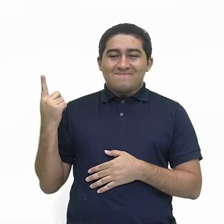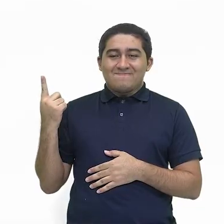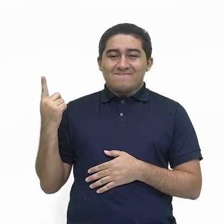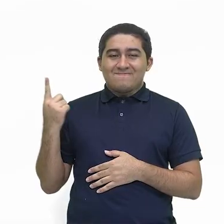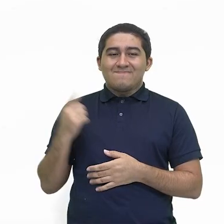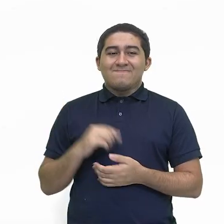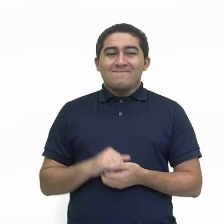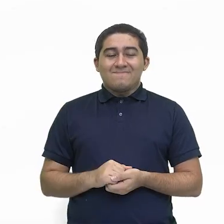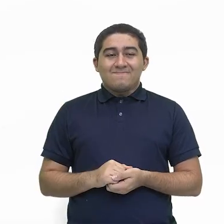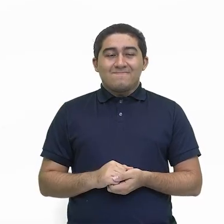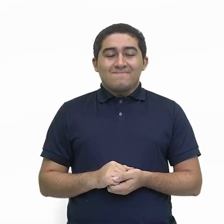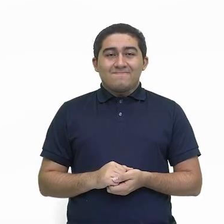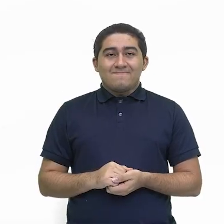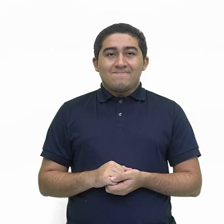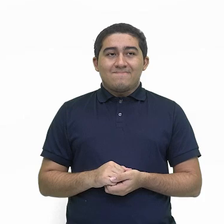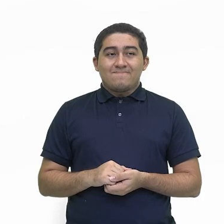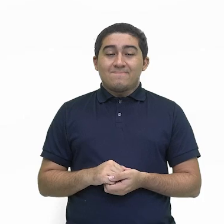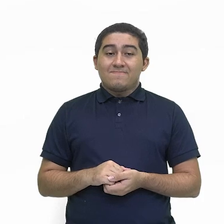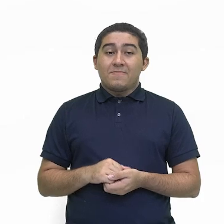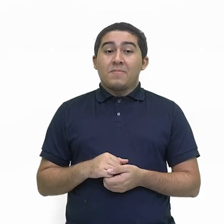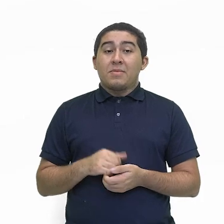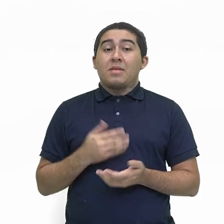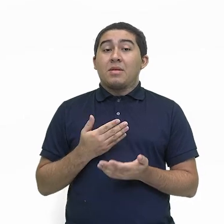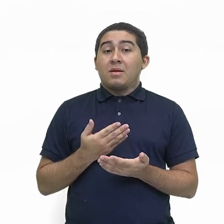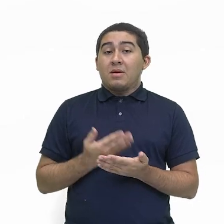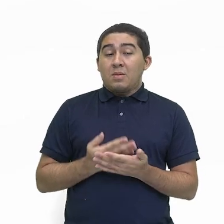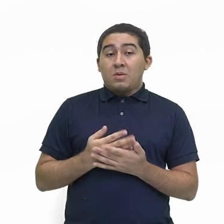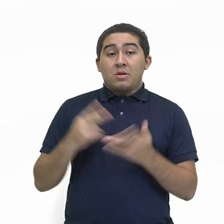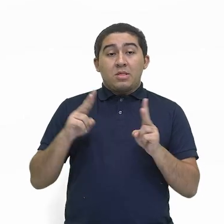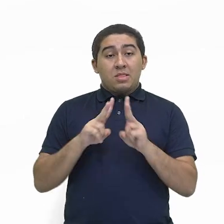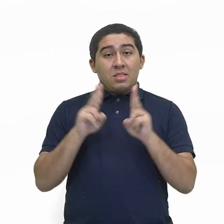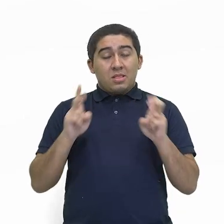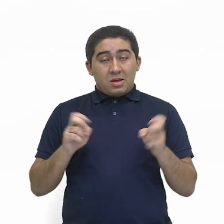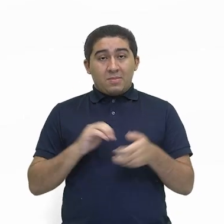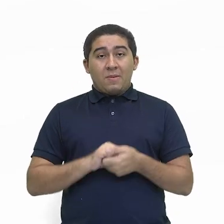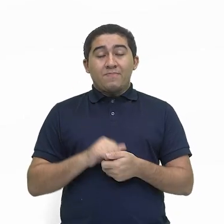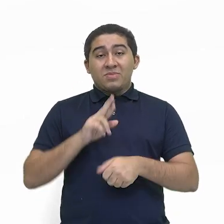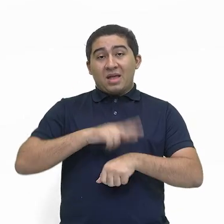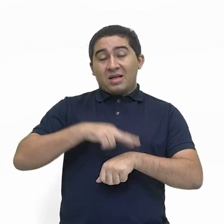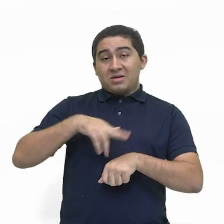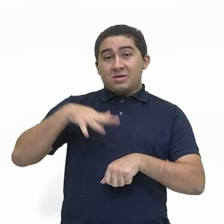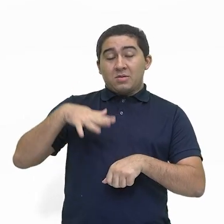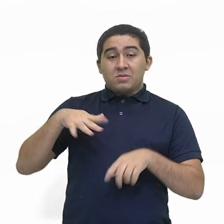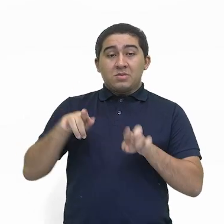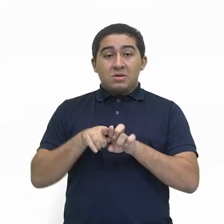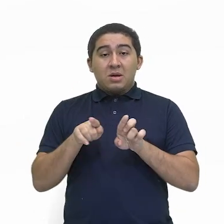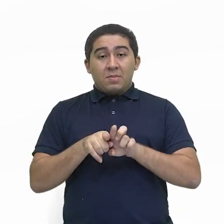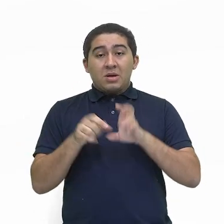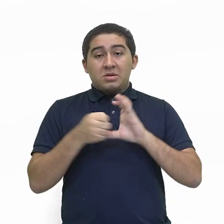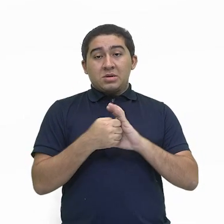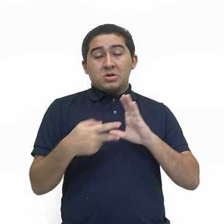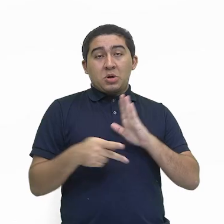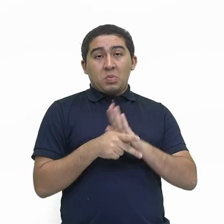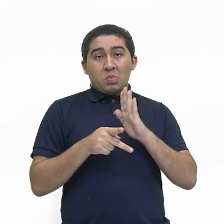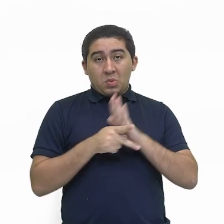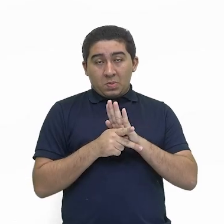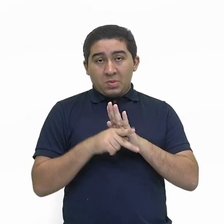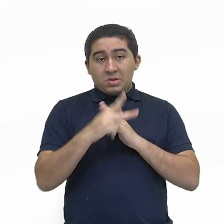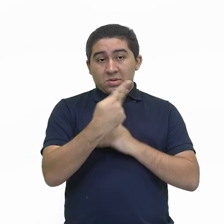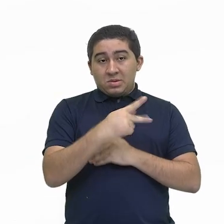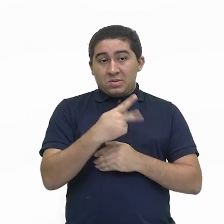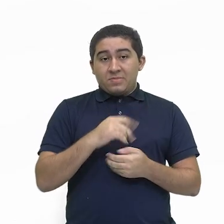hoje. Objeto de conhecimento: radioatividade, material radioativo e raio